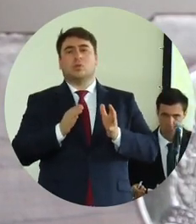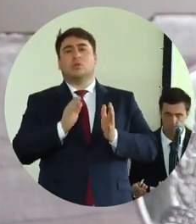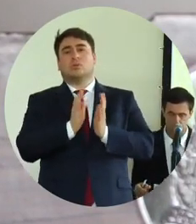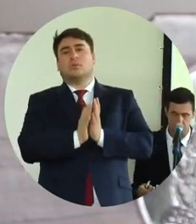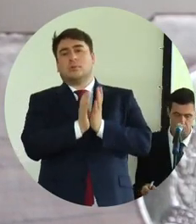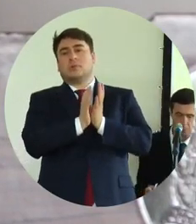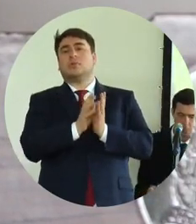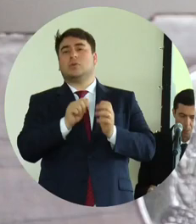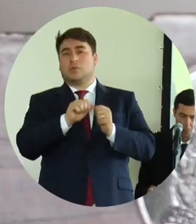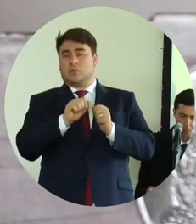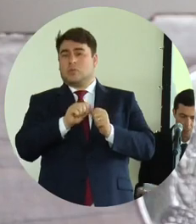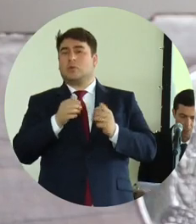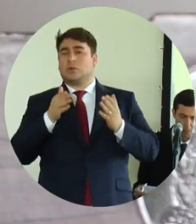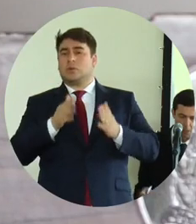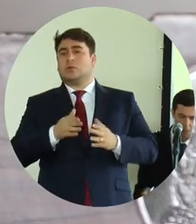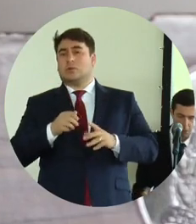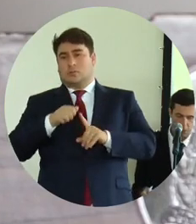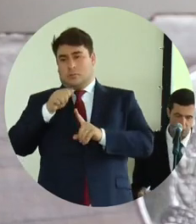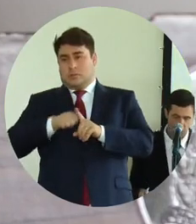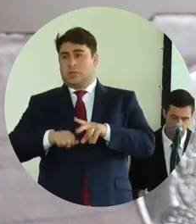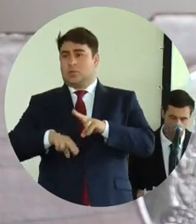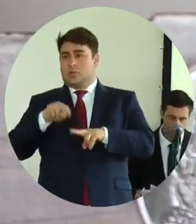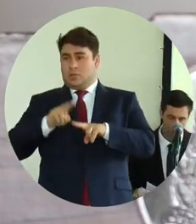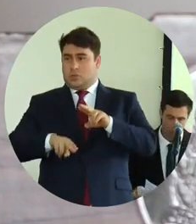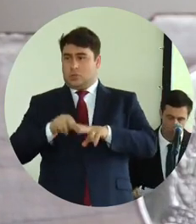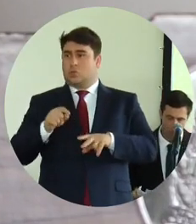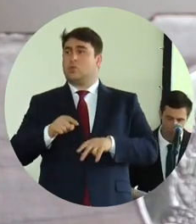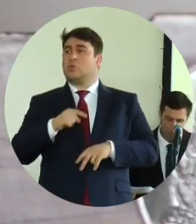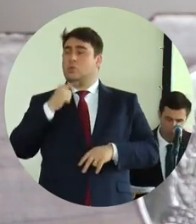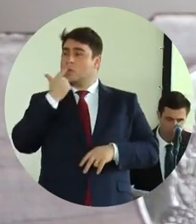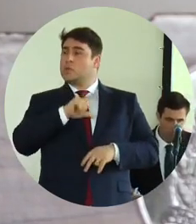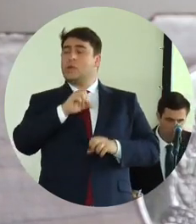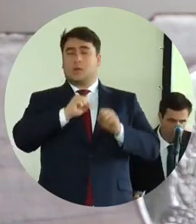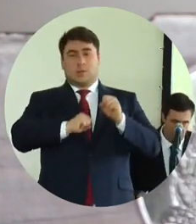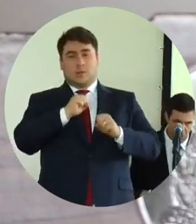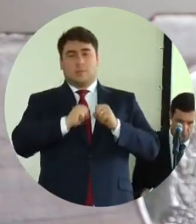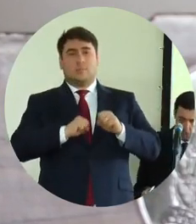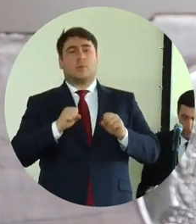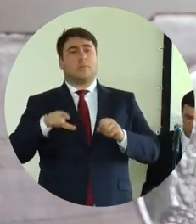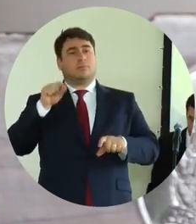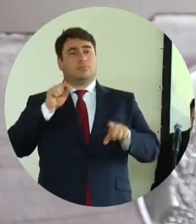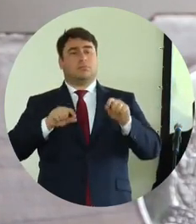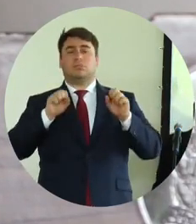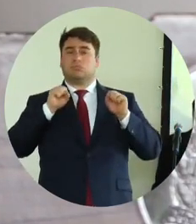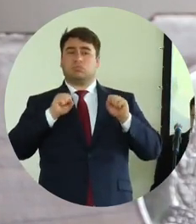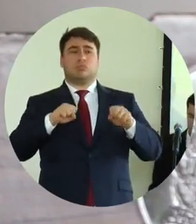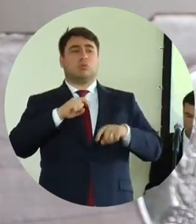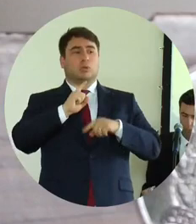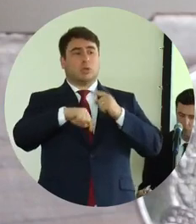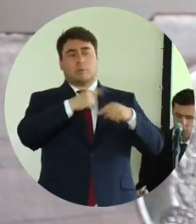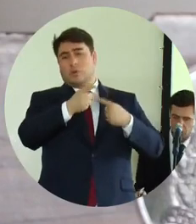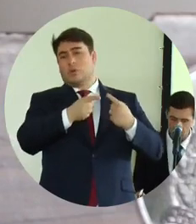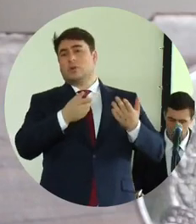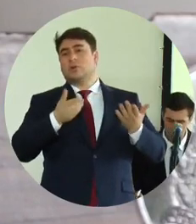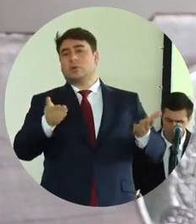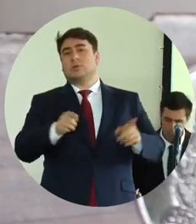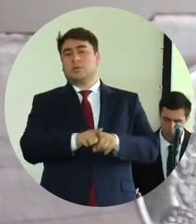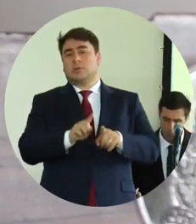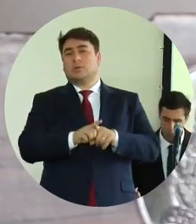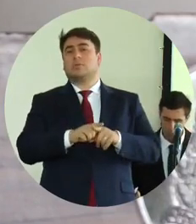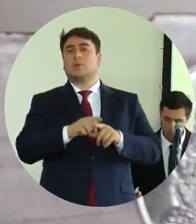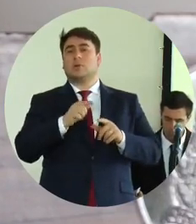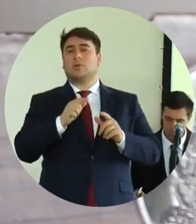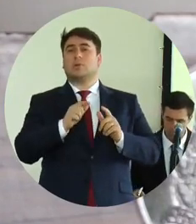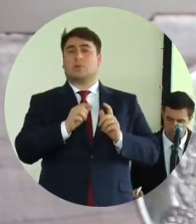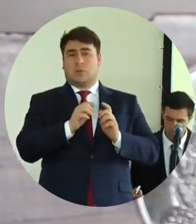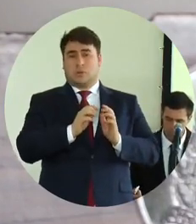vamos fazer isso em junho, para que essas empresas selecionadas possam depois também concorrer